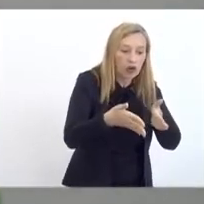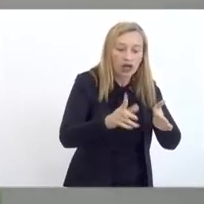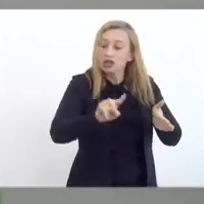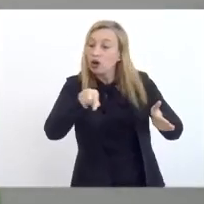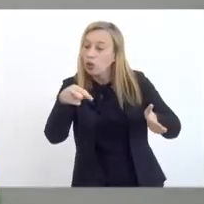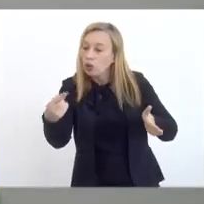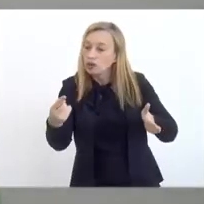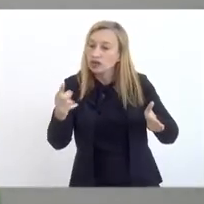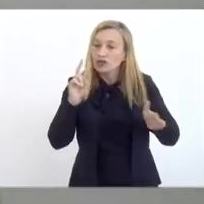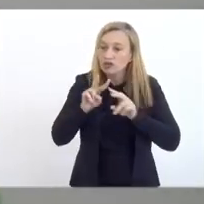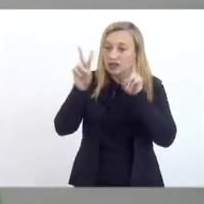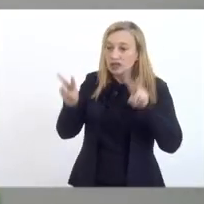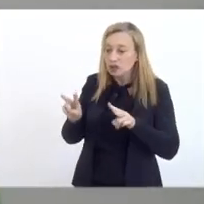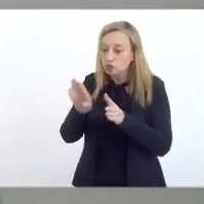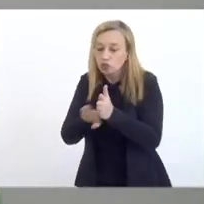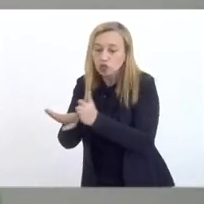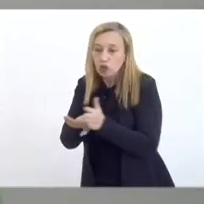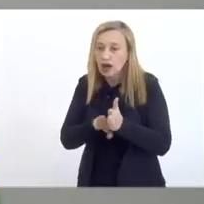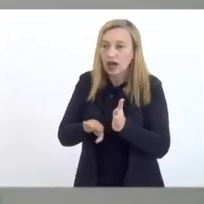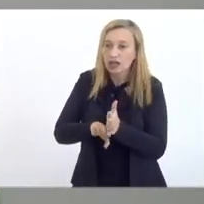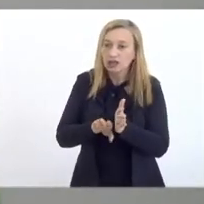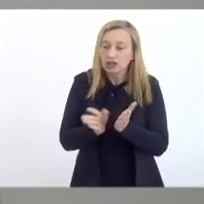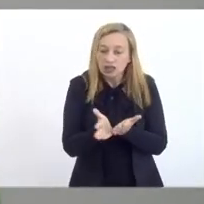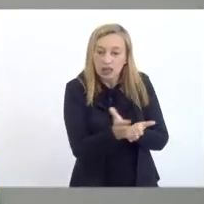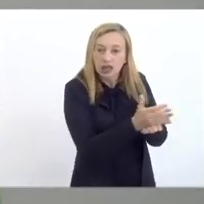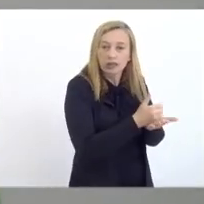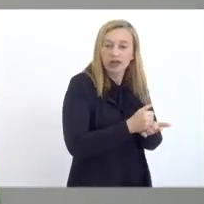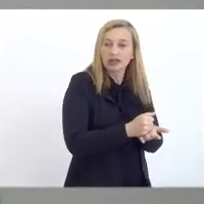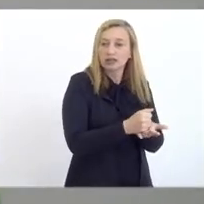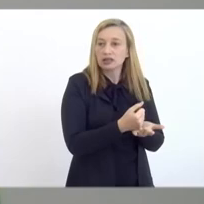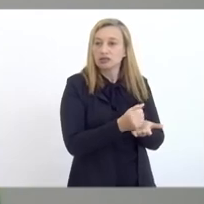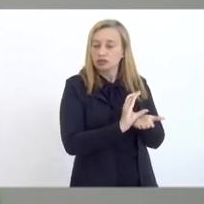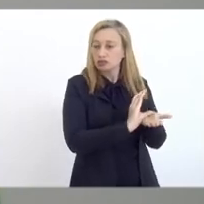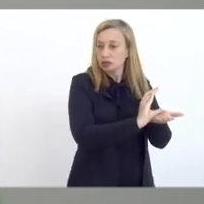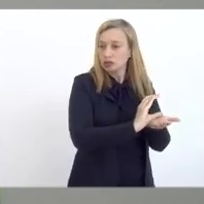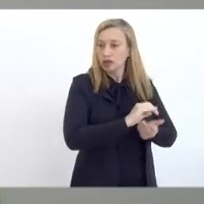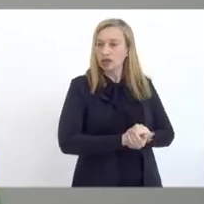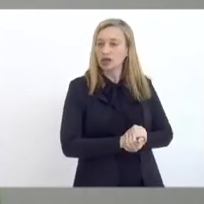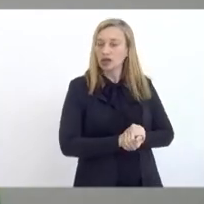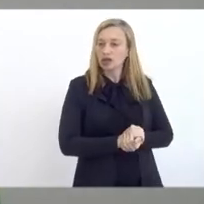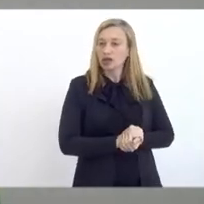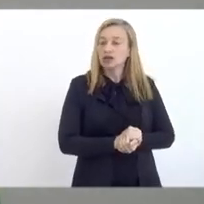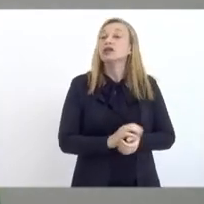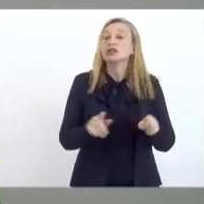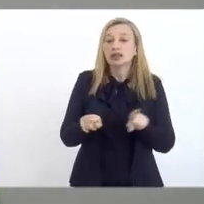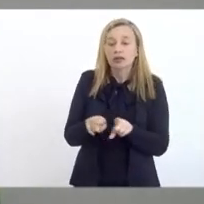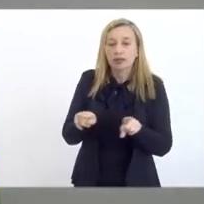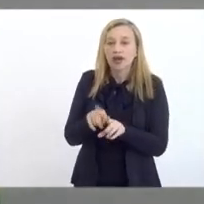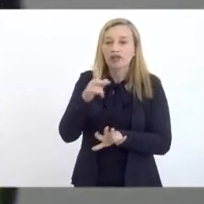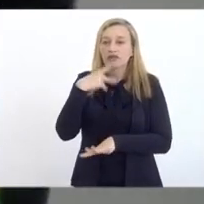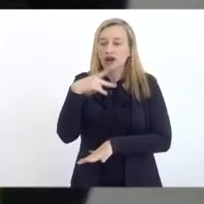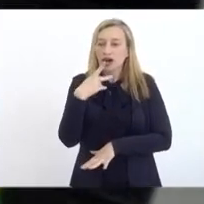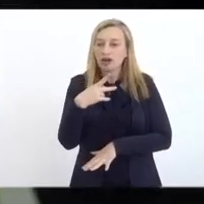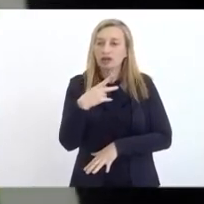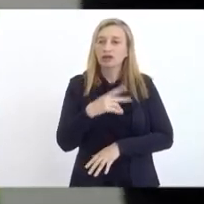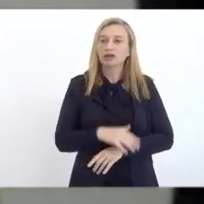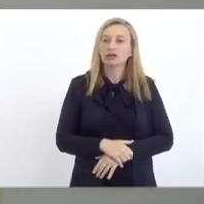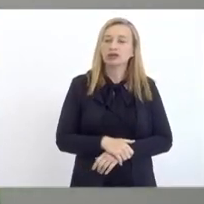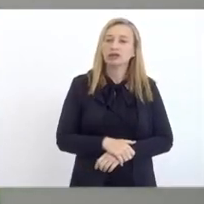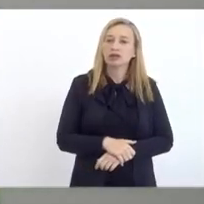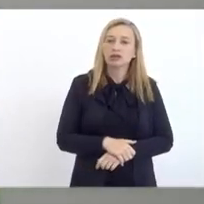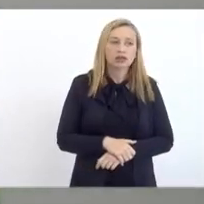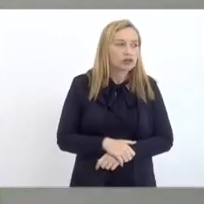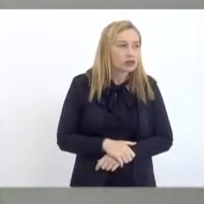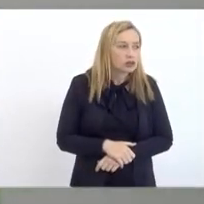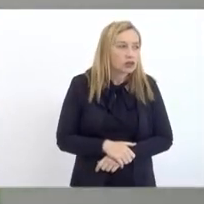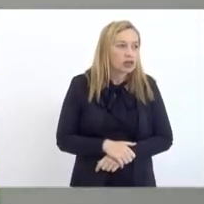outra dimensão, né, do gasto e da recuperação de receitas. Faço essa menção aqui para vocês terem